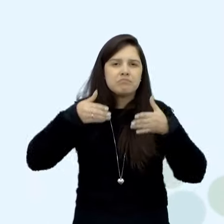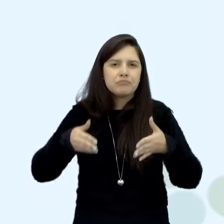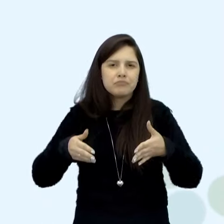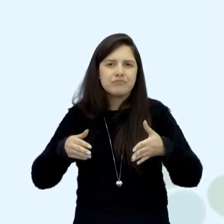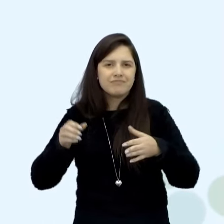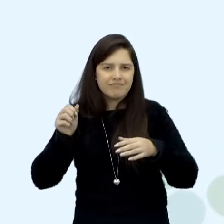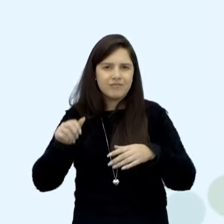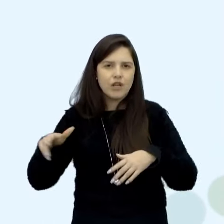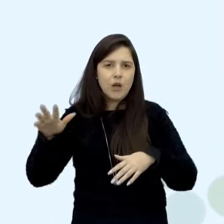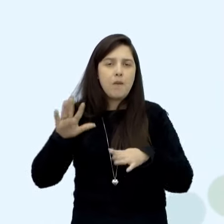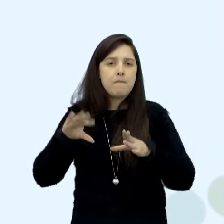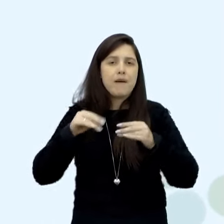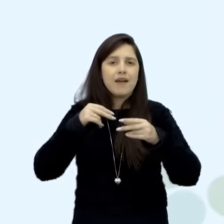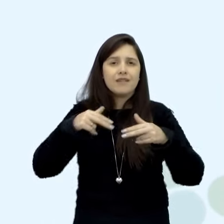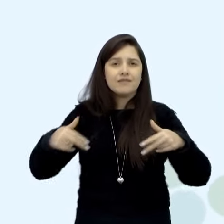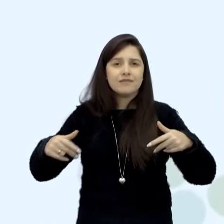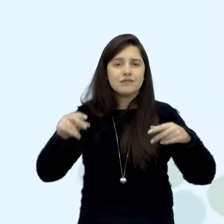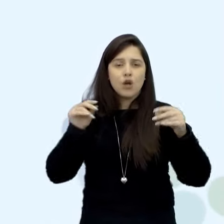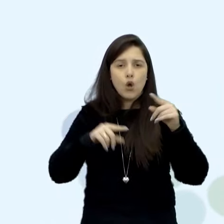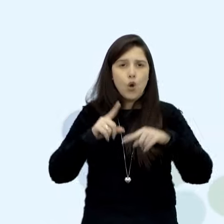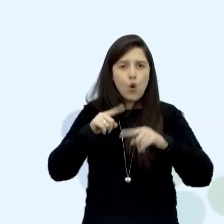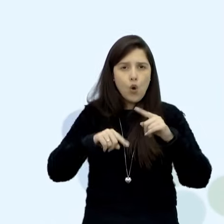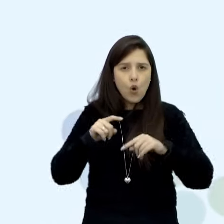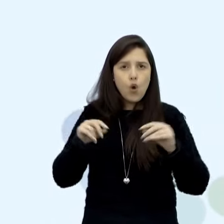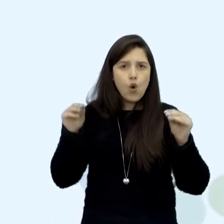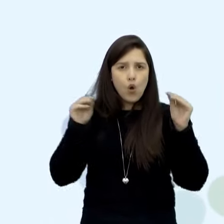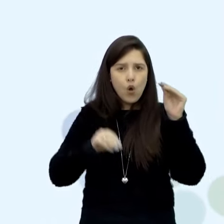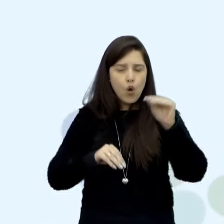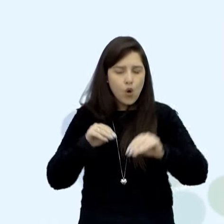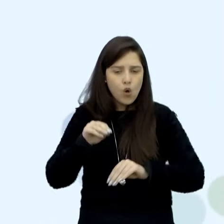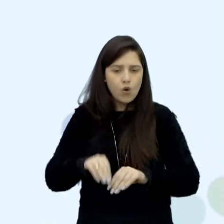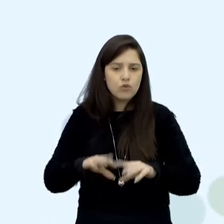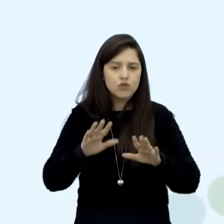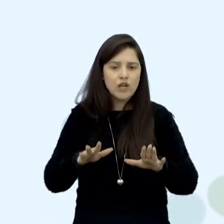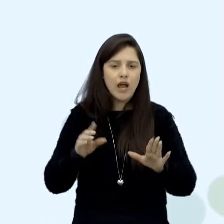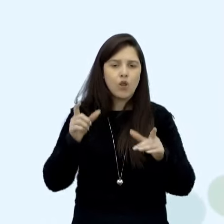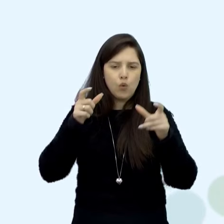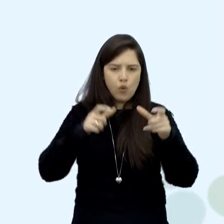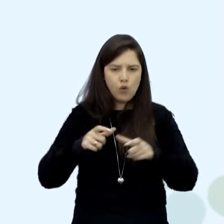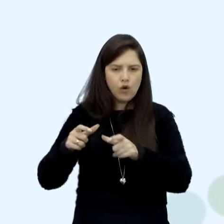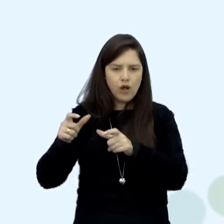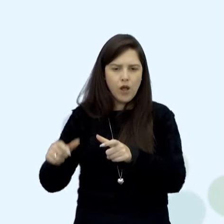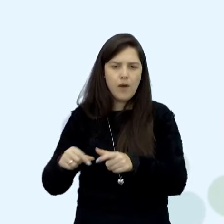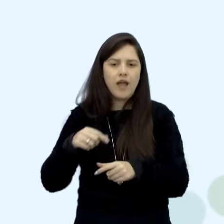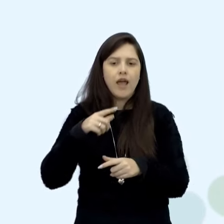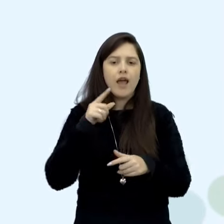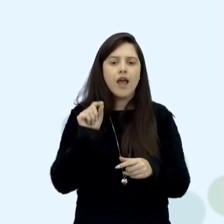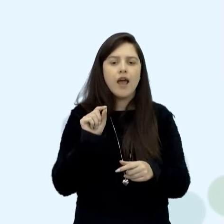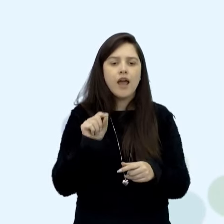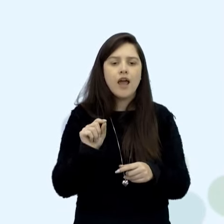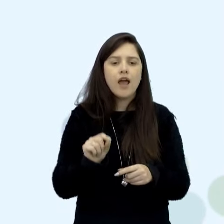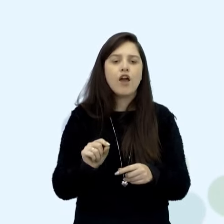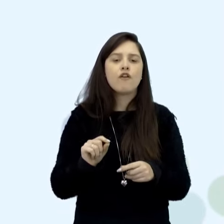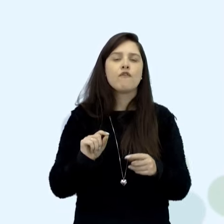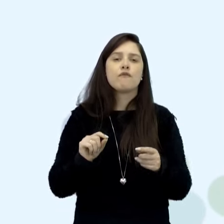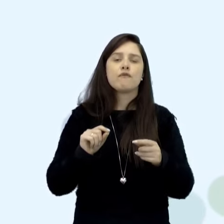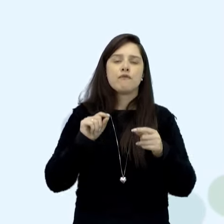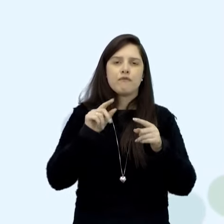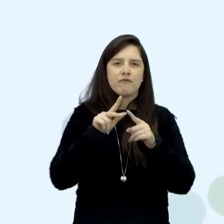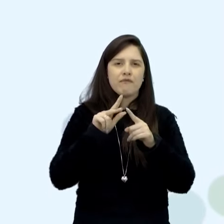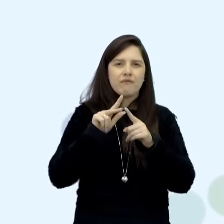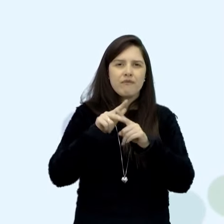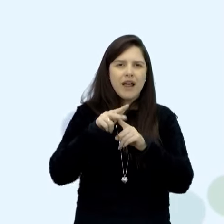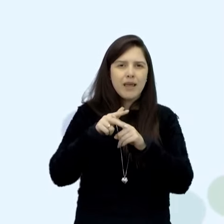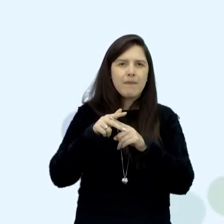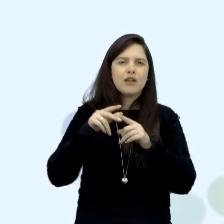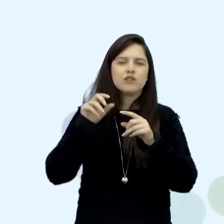uma centena de objetos espaciais desmontados jazem no local. Entre eles, há fragmentos de